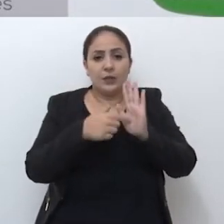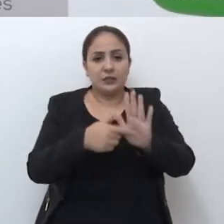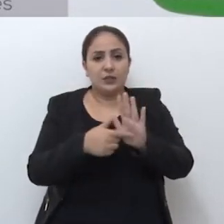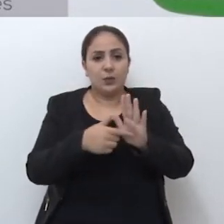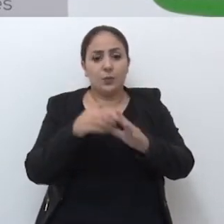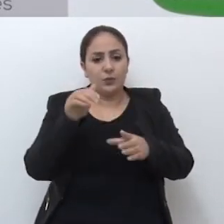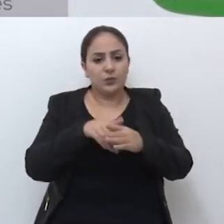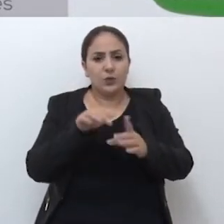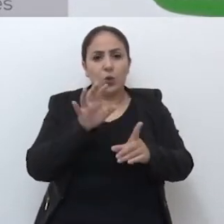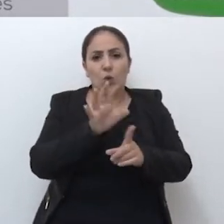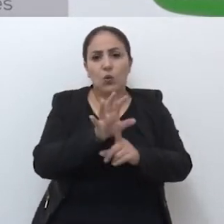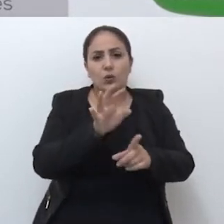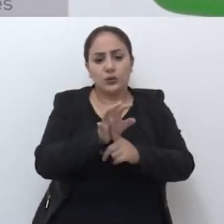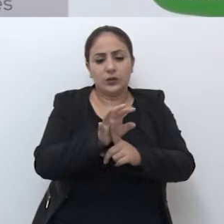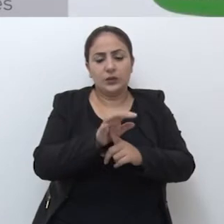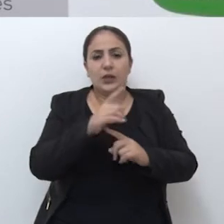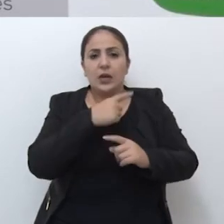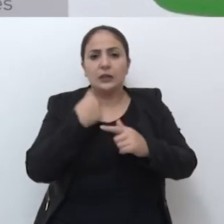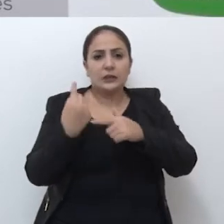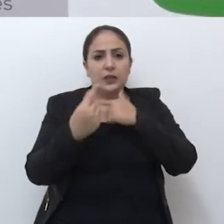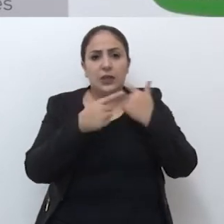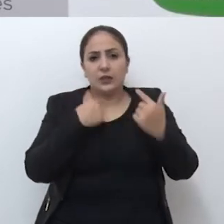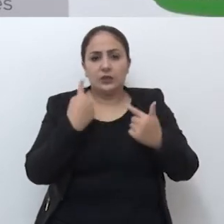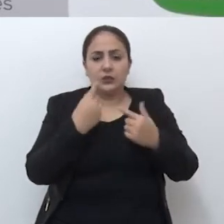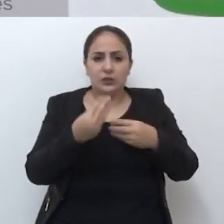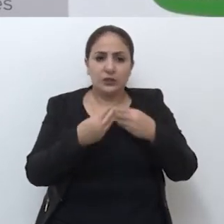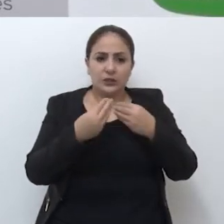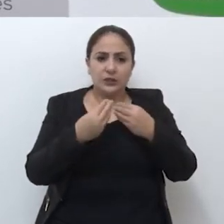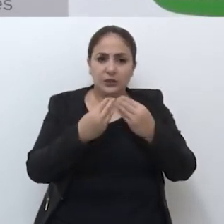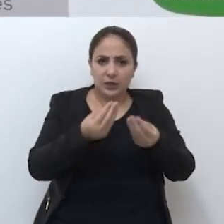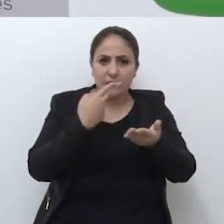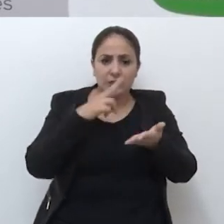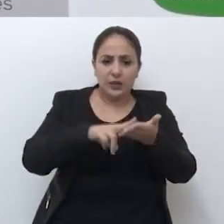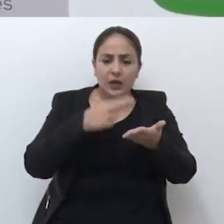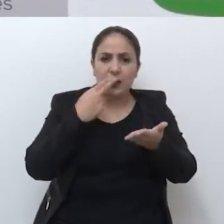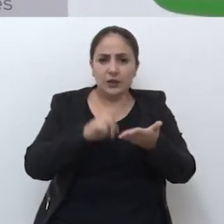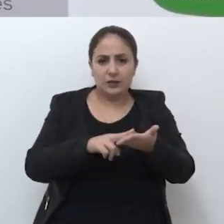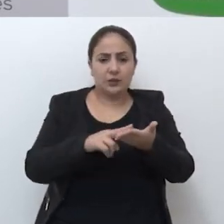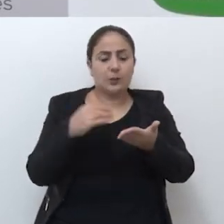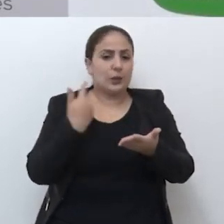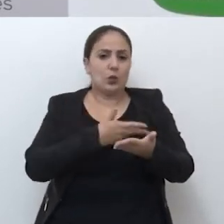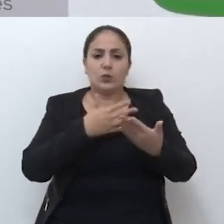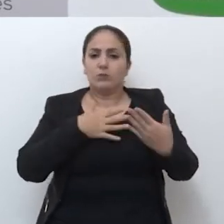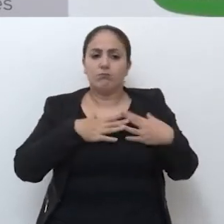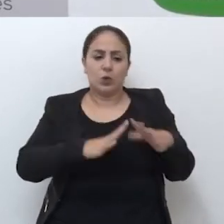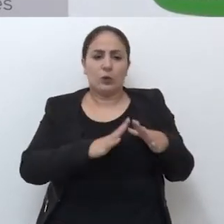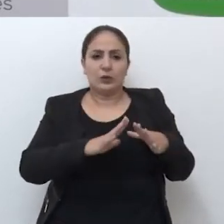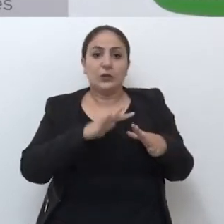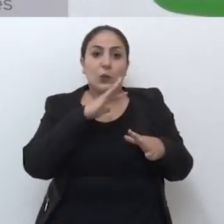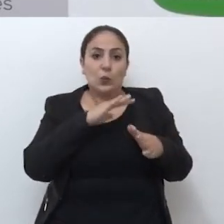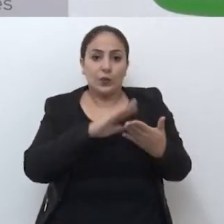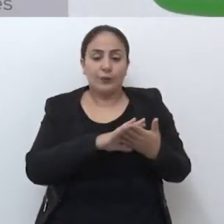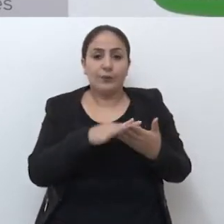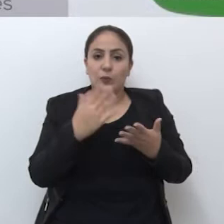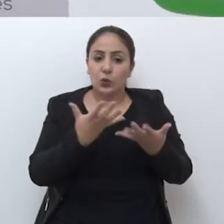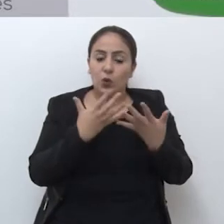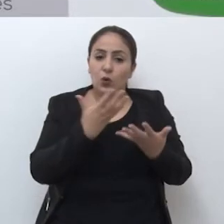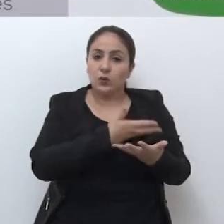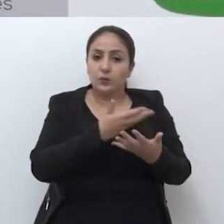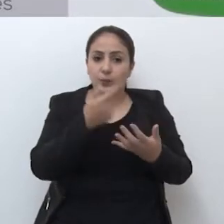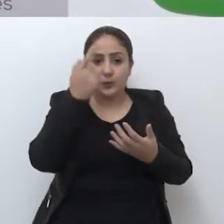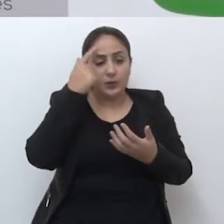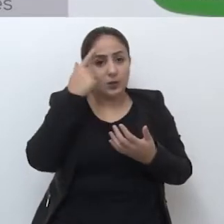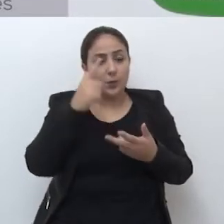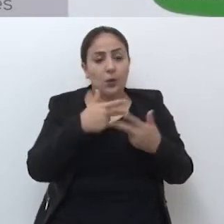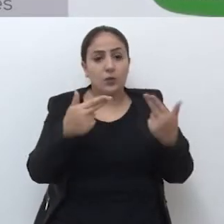de repúdio pelo atraso na entrega de correspondências, pela falta de servidores, mas a gente não quis levar para o lado ruim. A gente